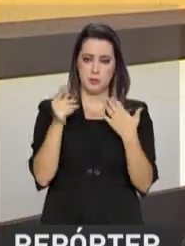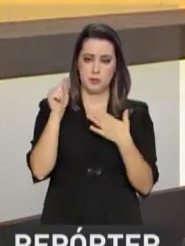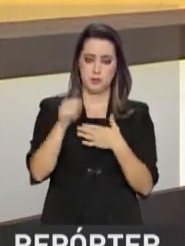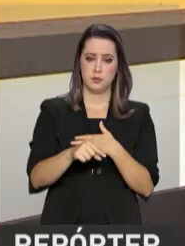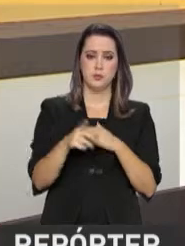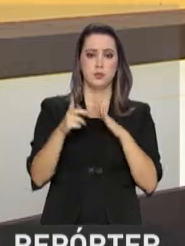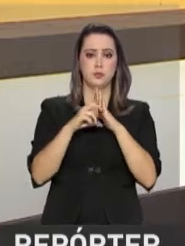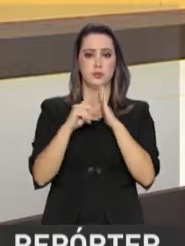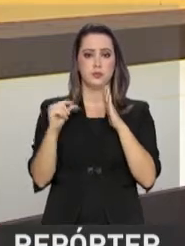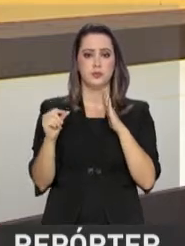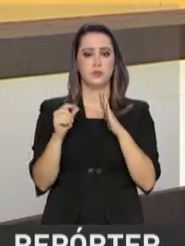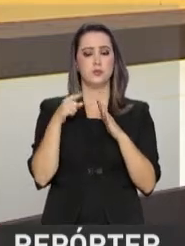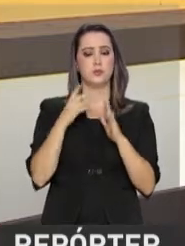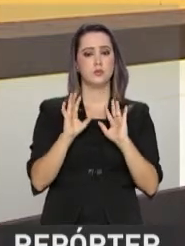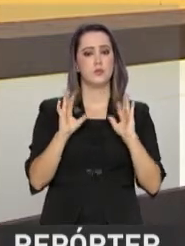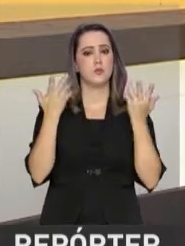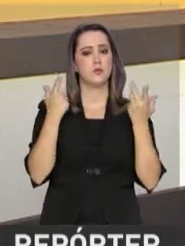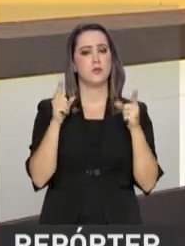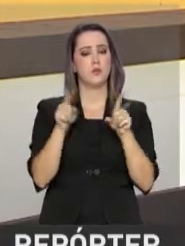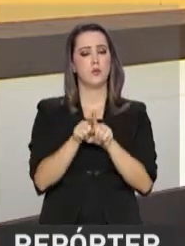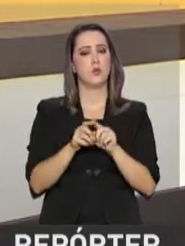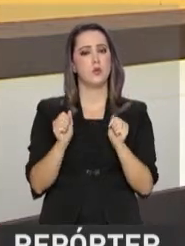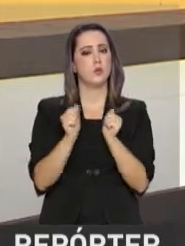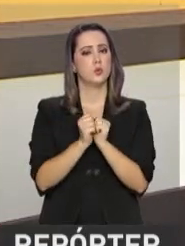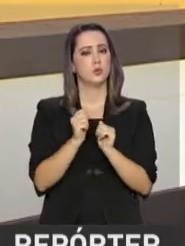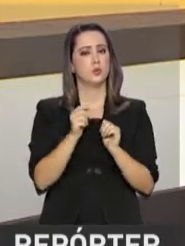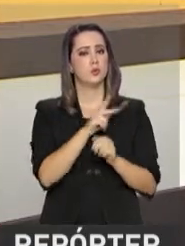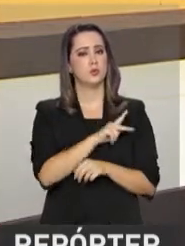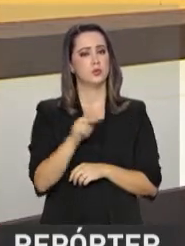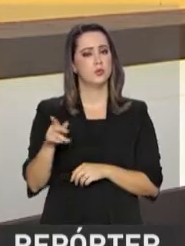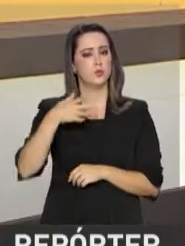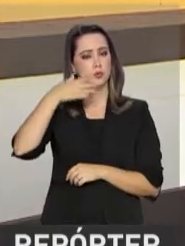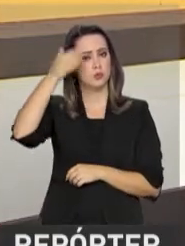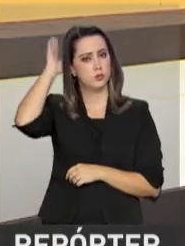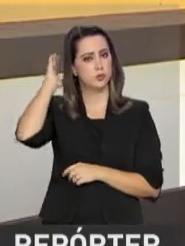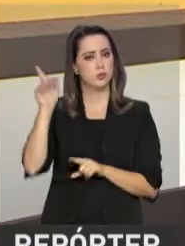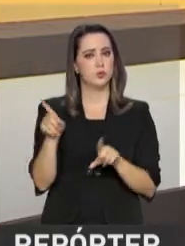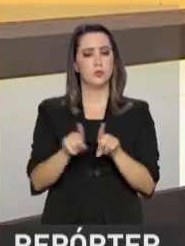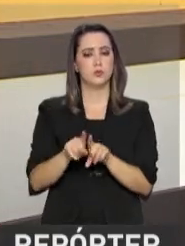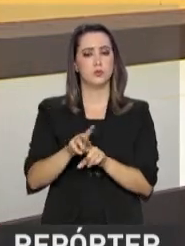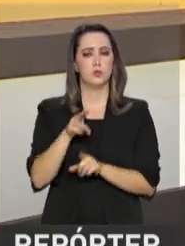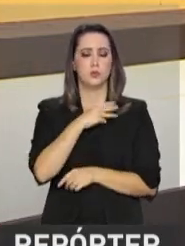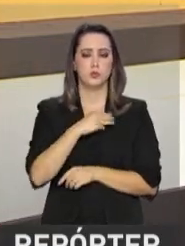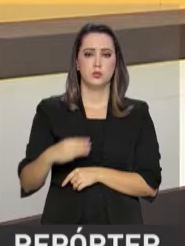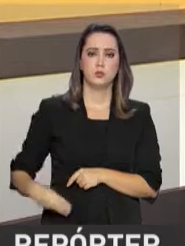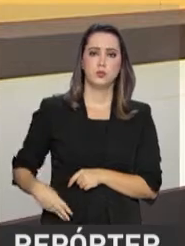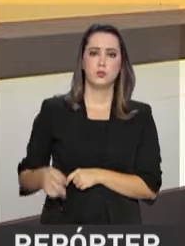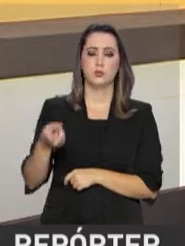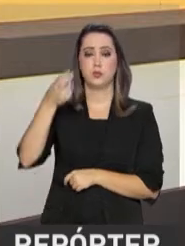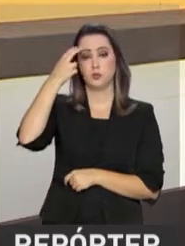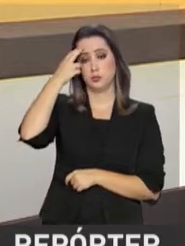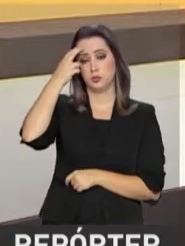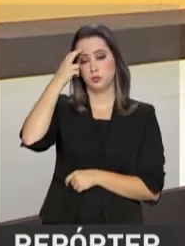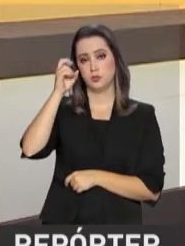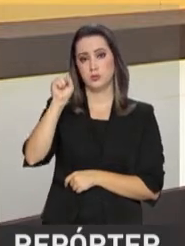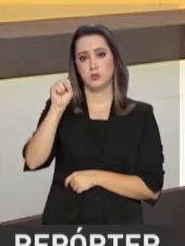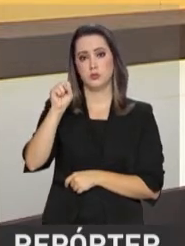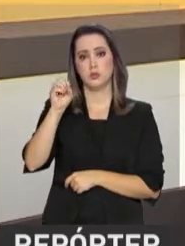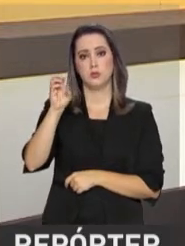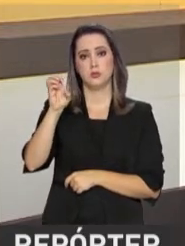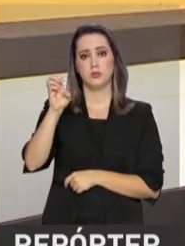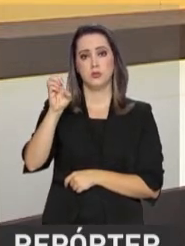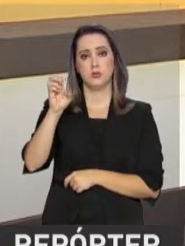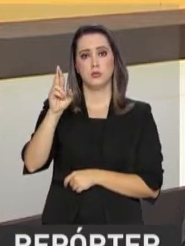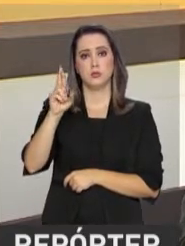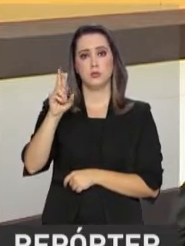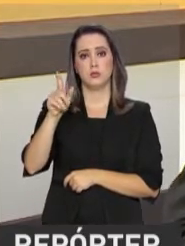no palácio do planalto em uma cerimônia com o presidente michel temer e também com o ministro da cultura sérgio sá leitão